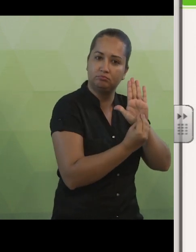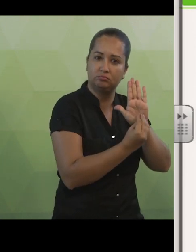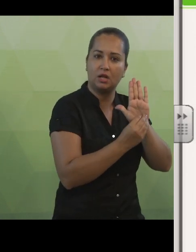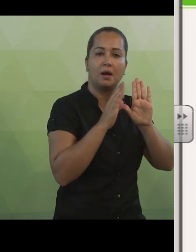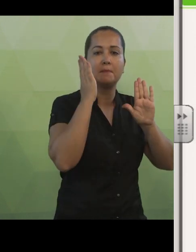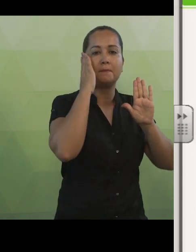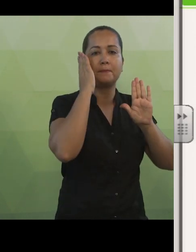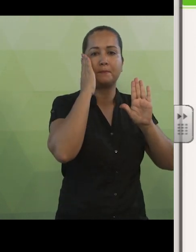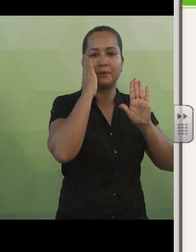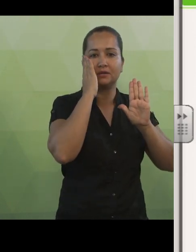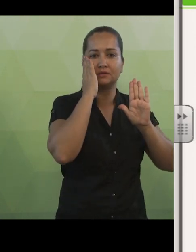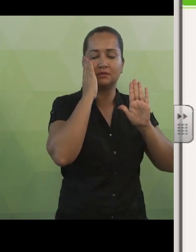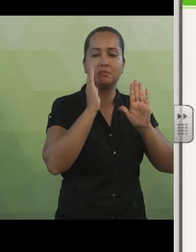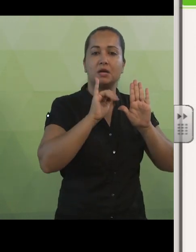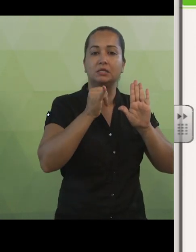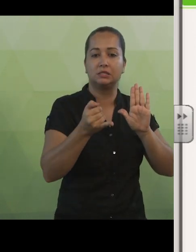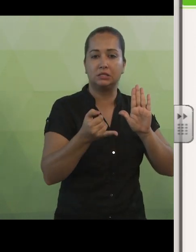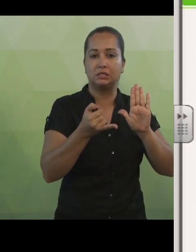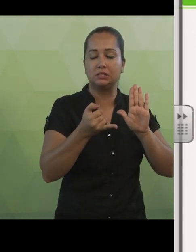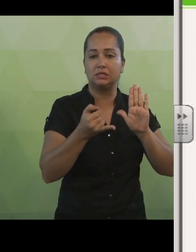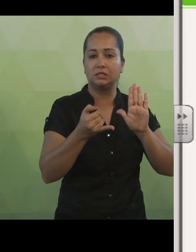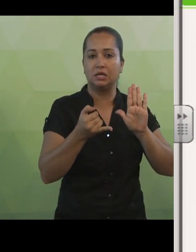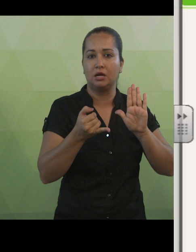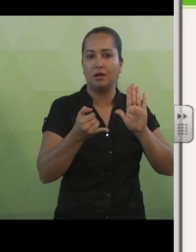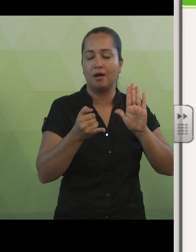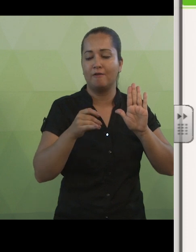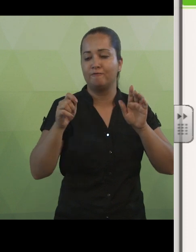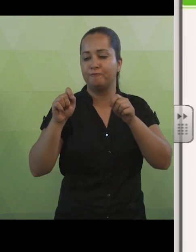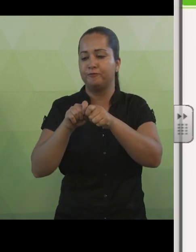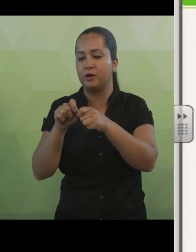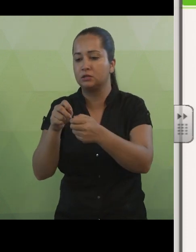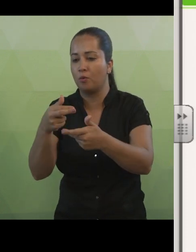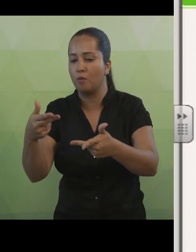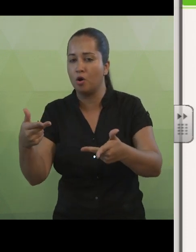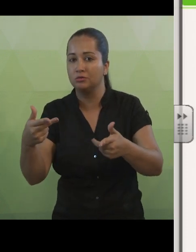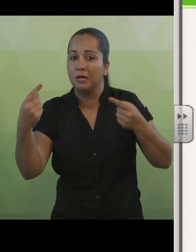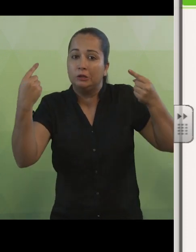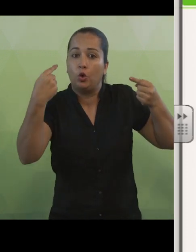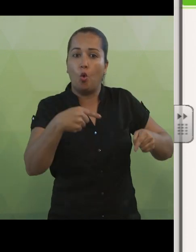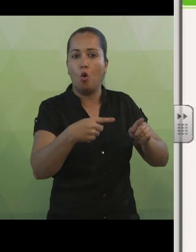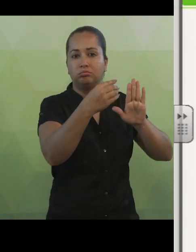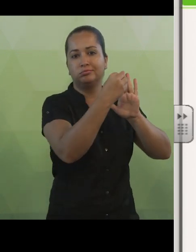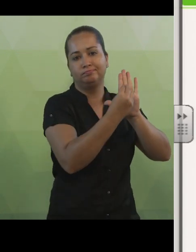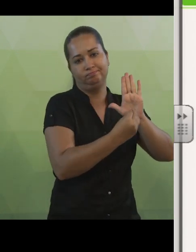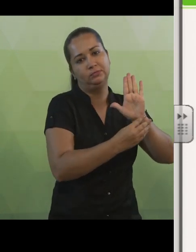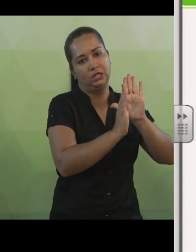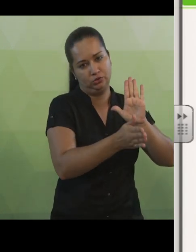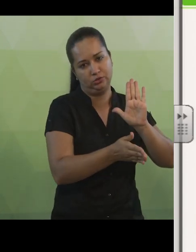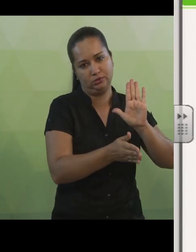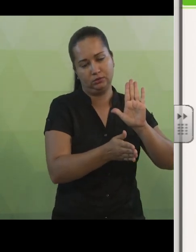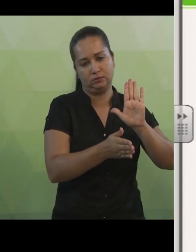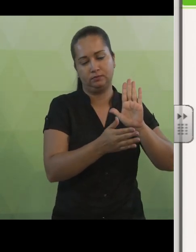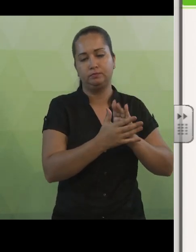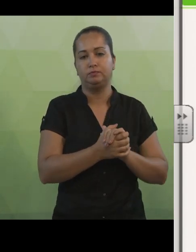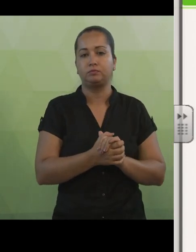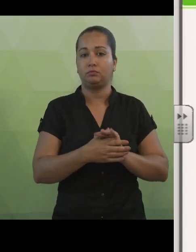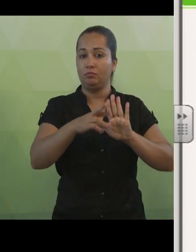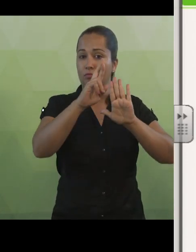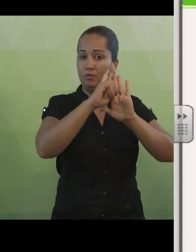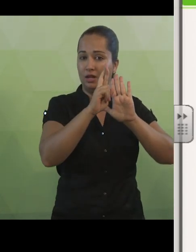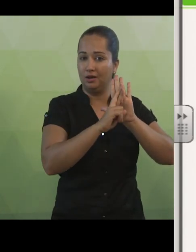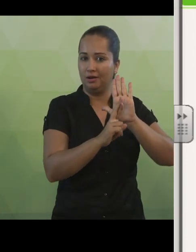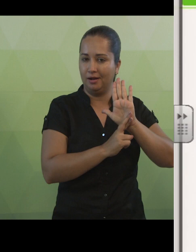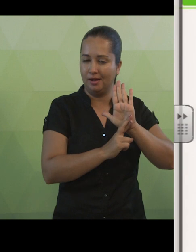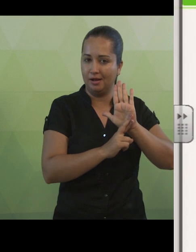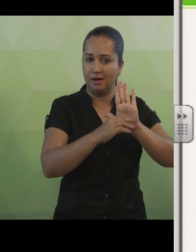a fim de validar se tal manipulação não está violando nenhuma restrição definida previamente. Esse conjunto de regras,